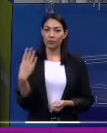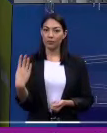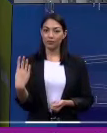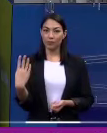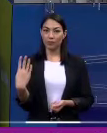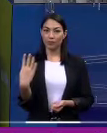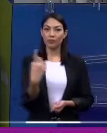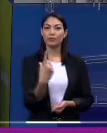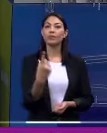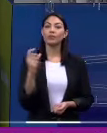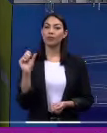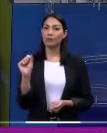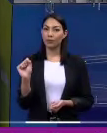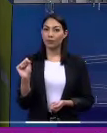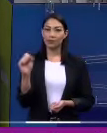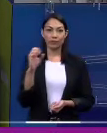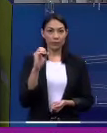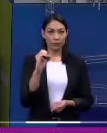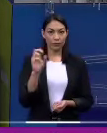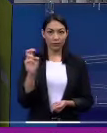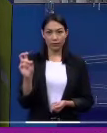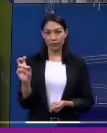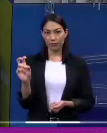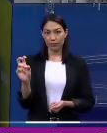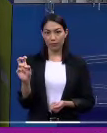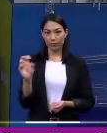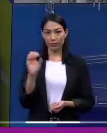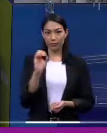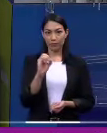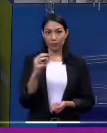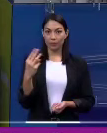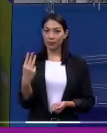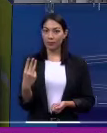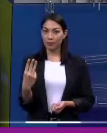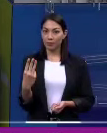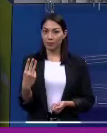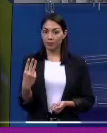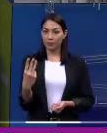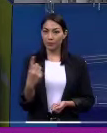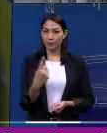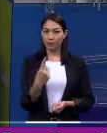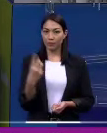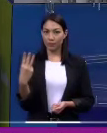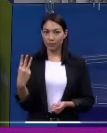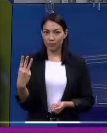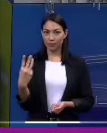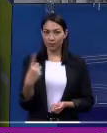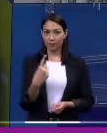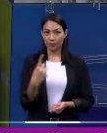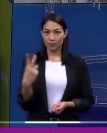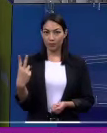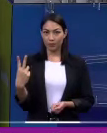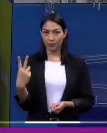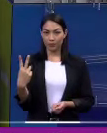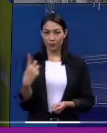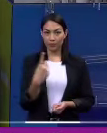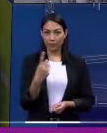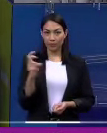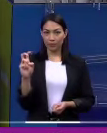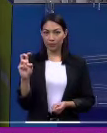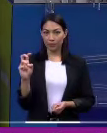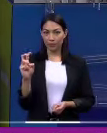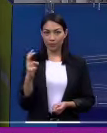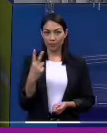04, 18, 05, 03, 13, 12,